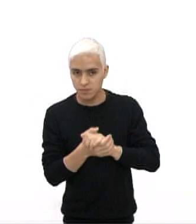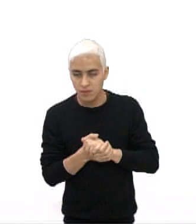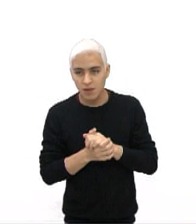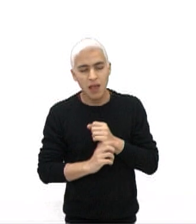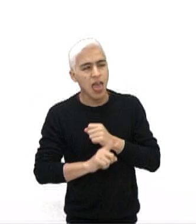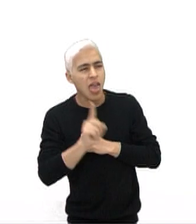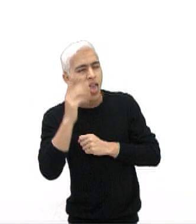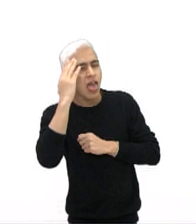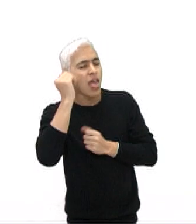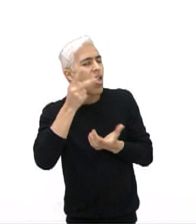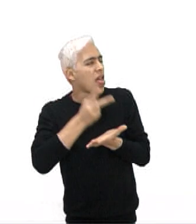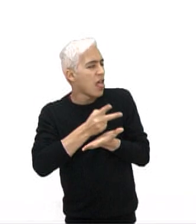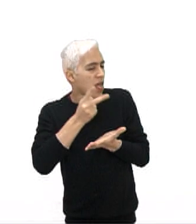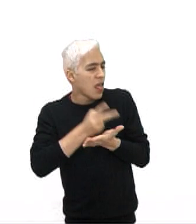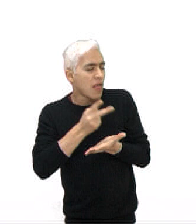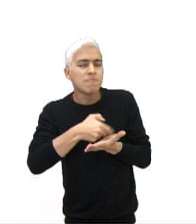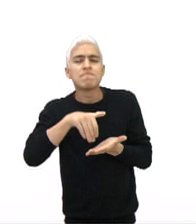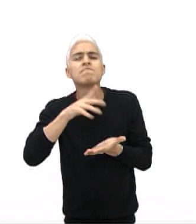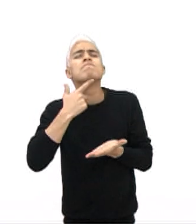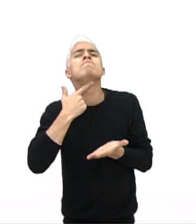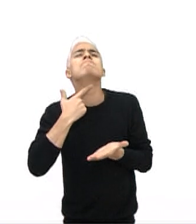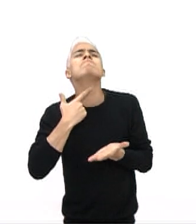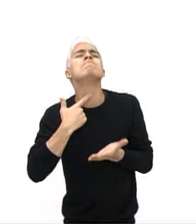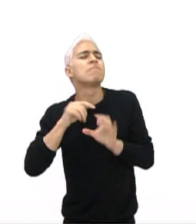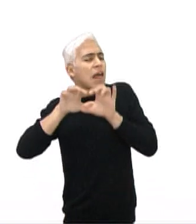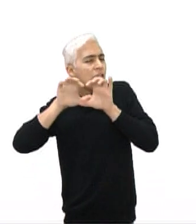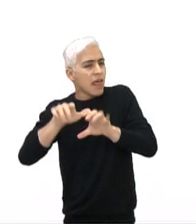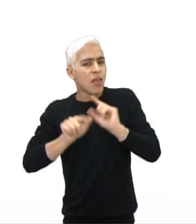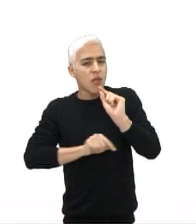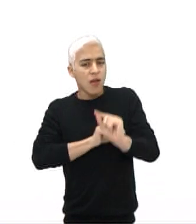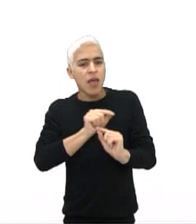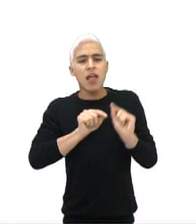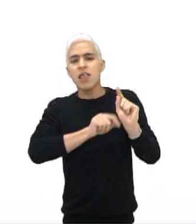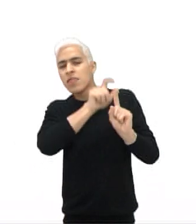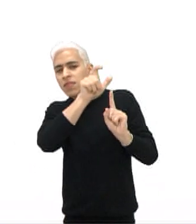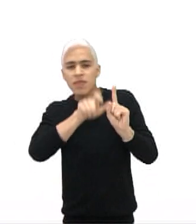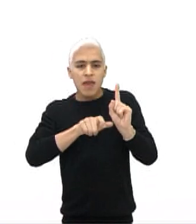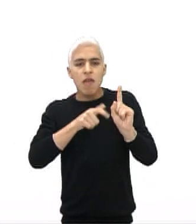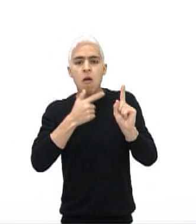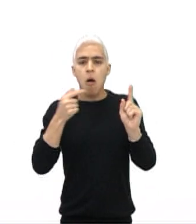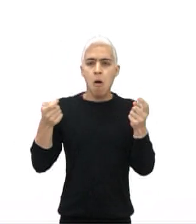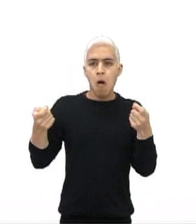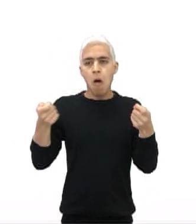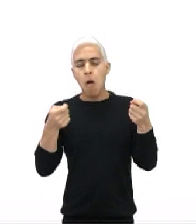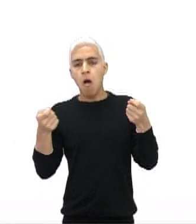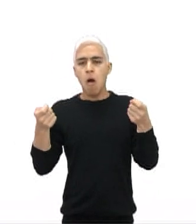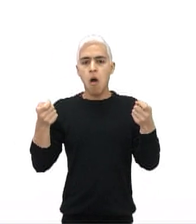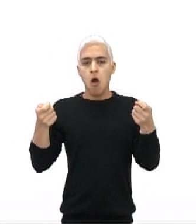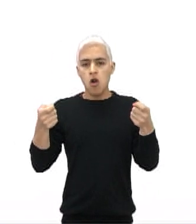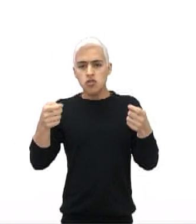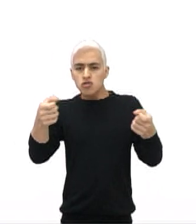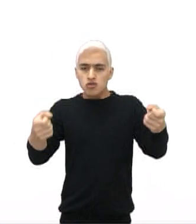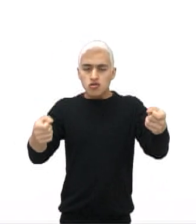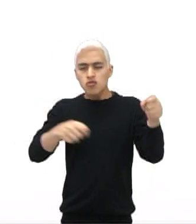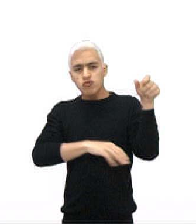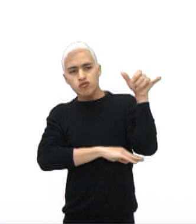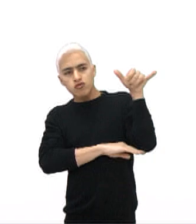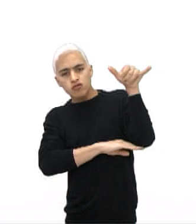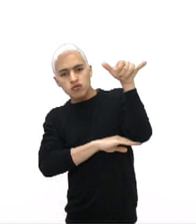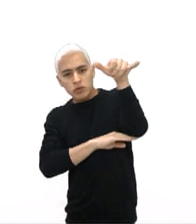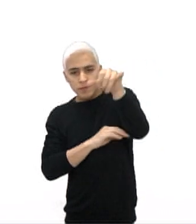maior desejo dele era este, ser aviador. A oração em destaque classifica-se como